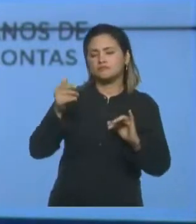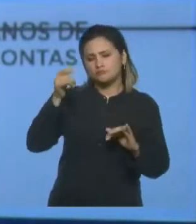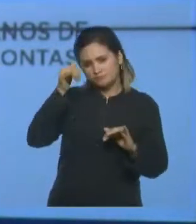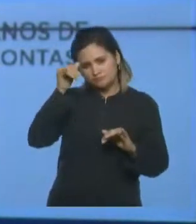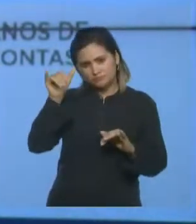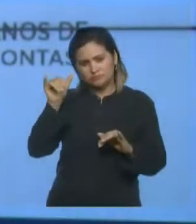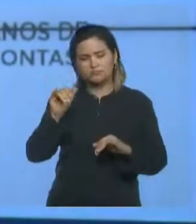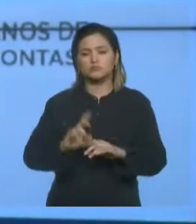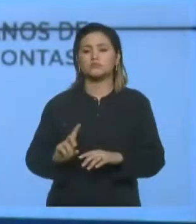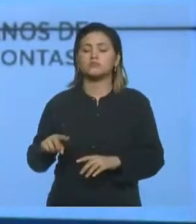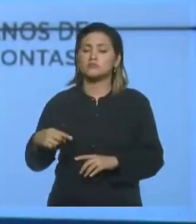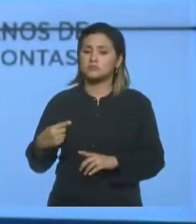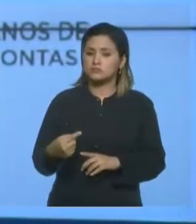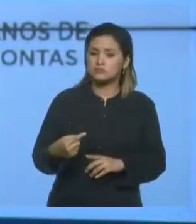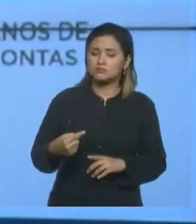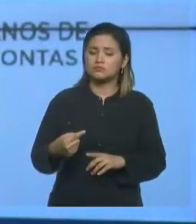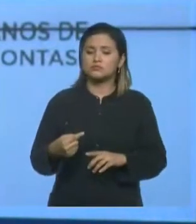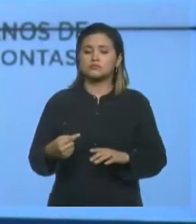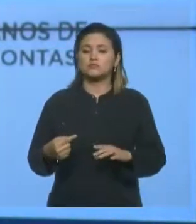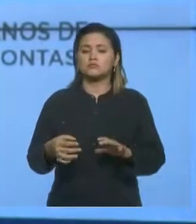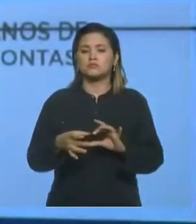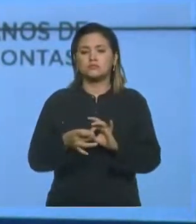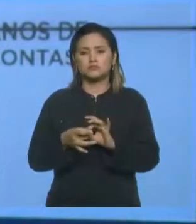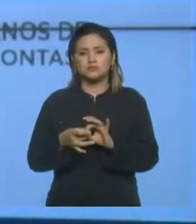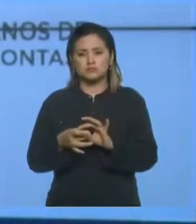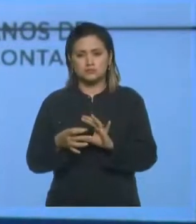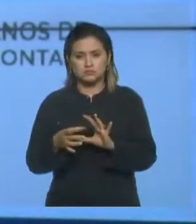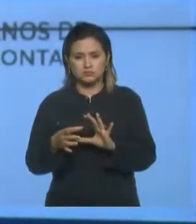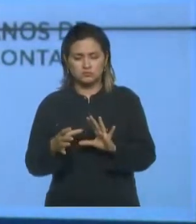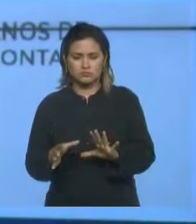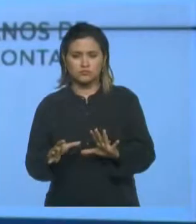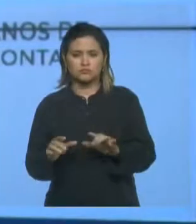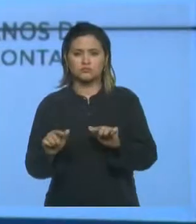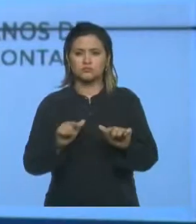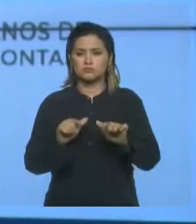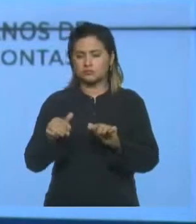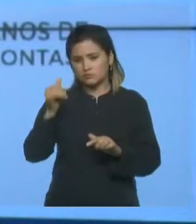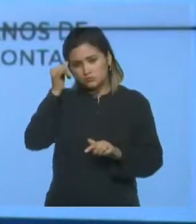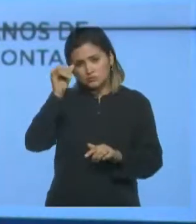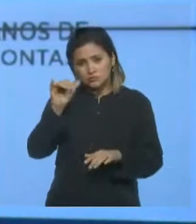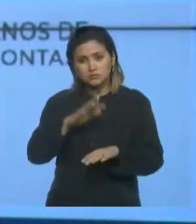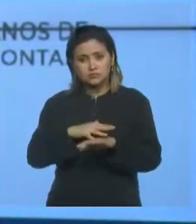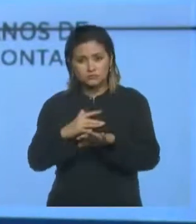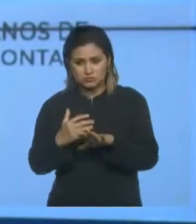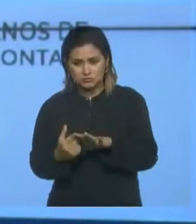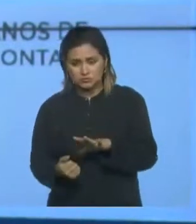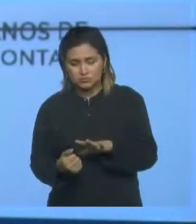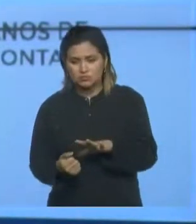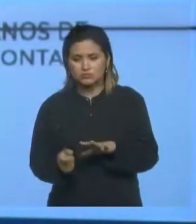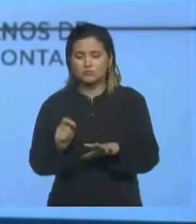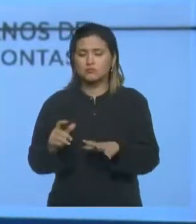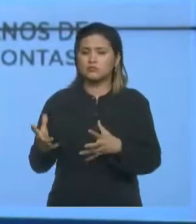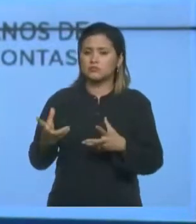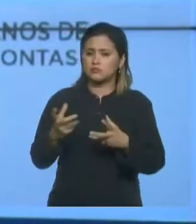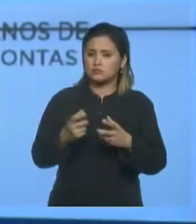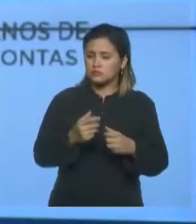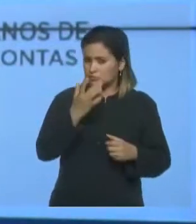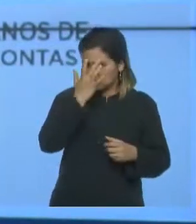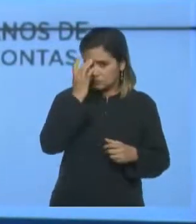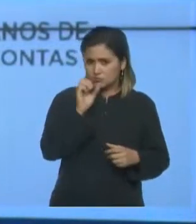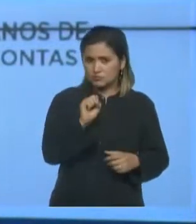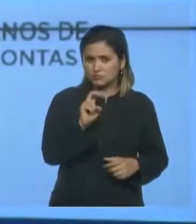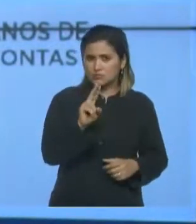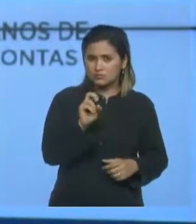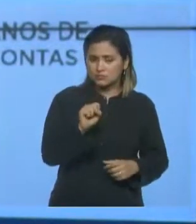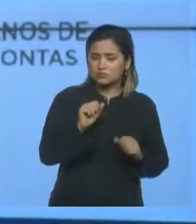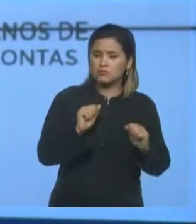que as instituições privadas filantrópicas que realizem ações preventivas e curativas e que atendam pacientes do SUS possam